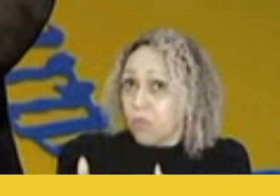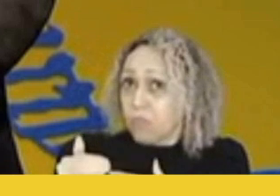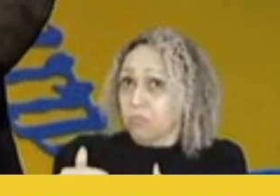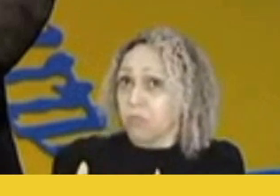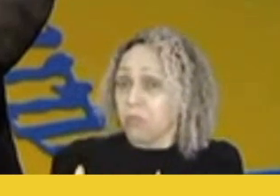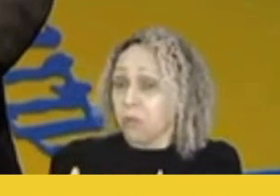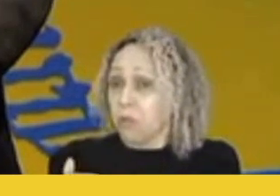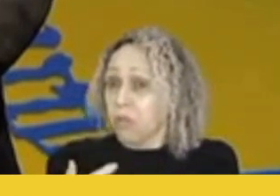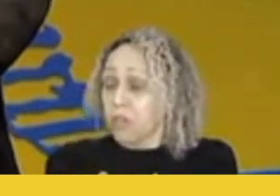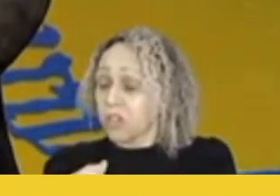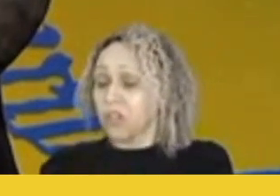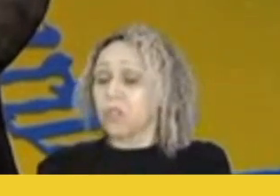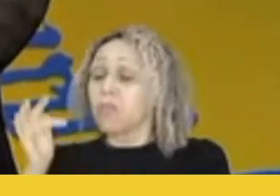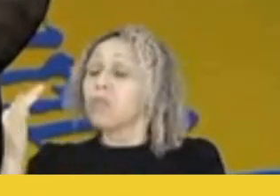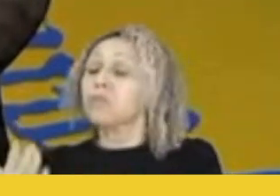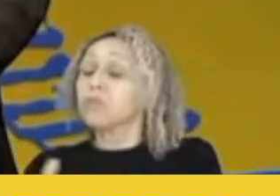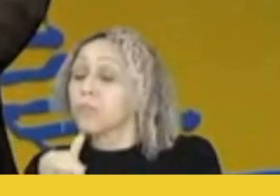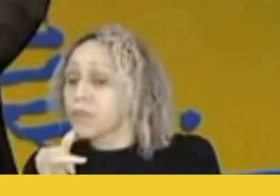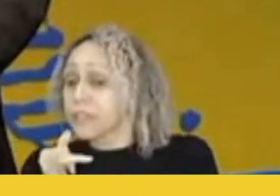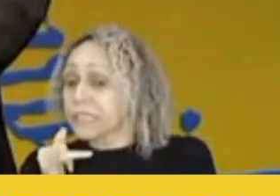Nós temos